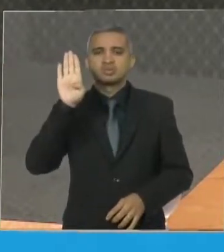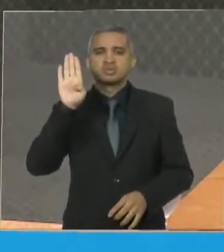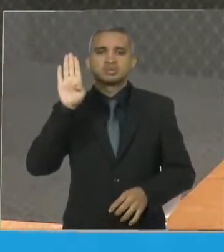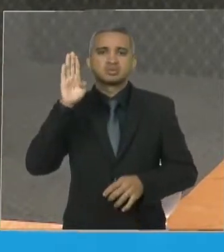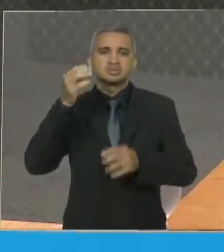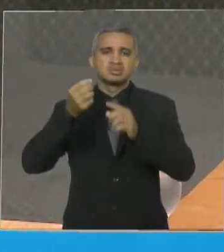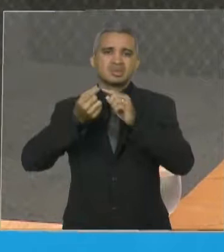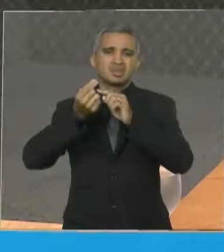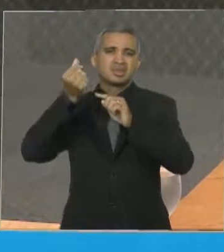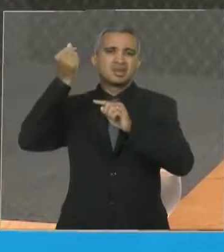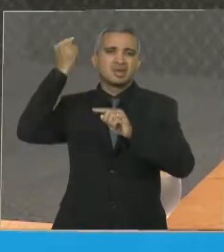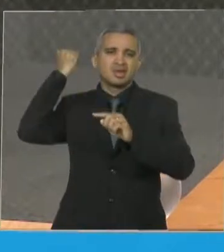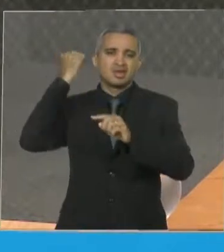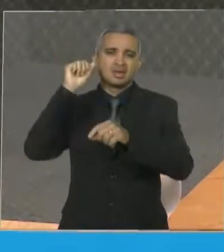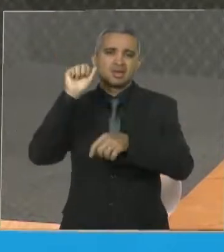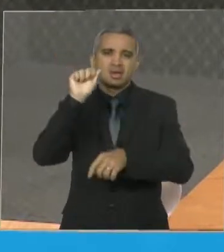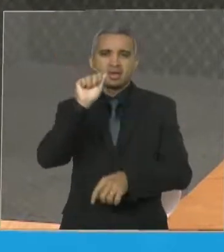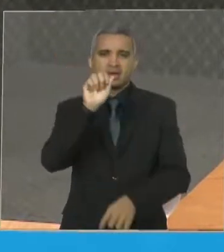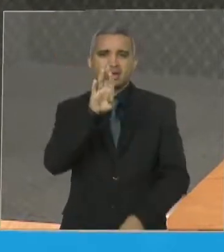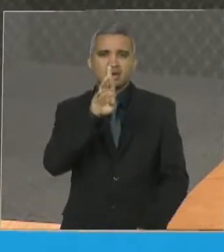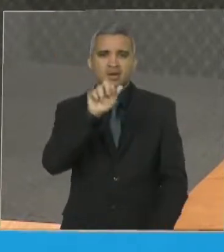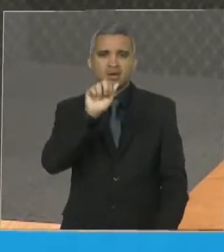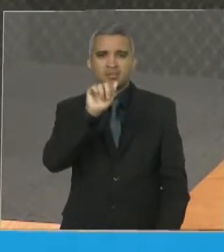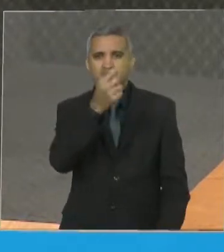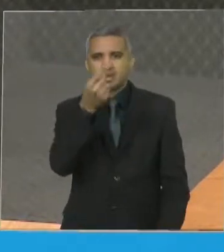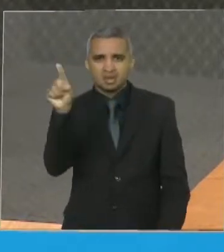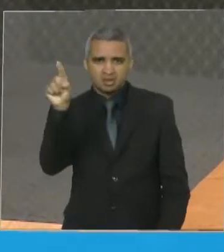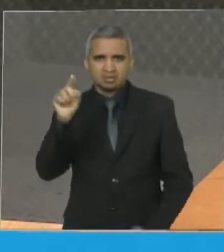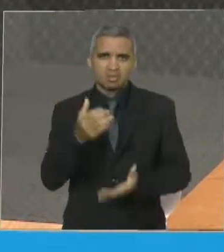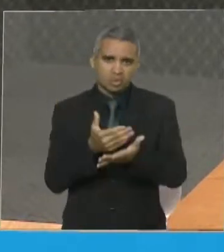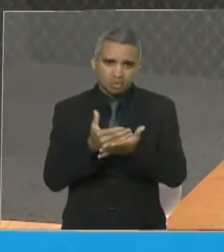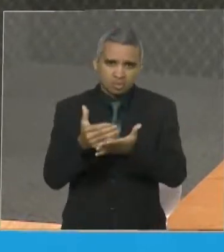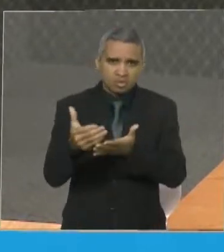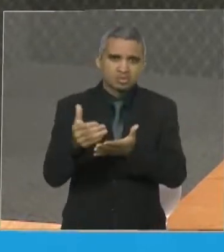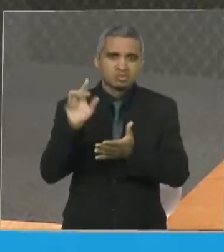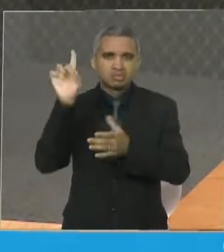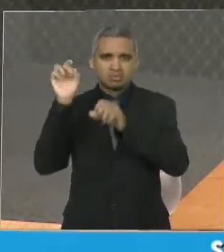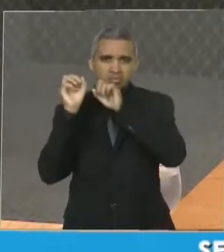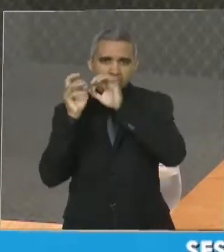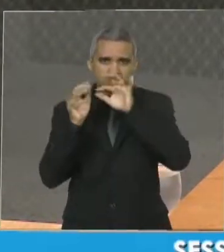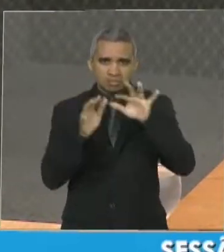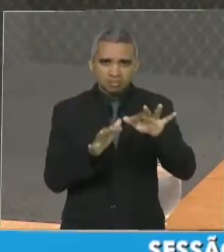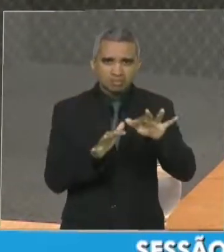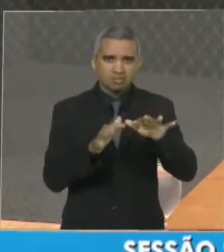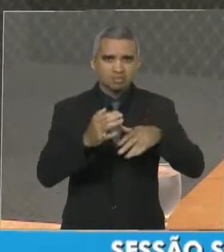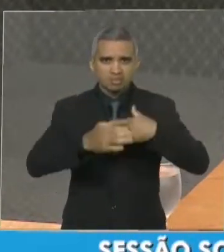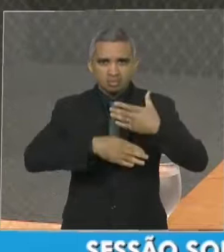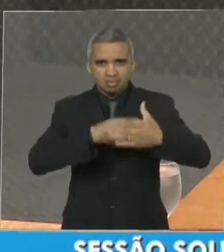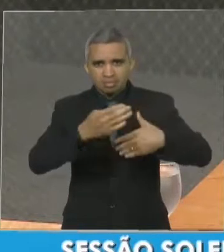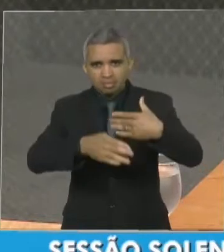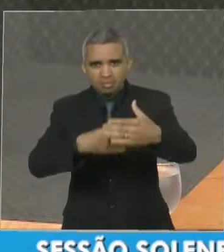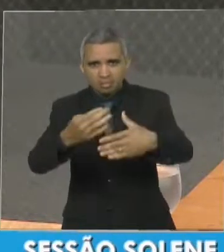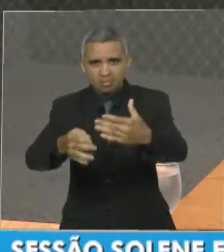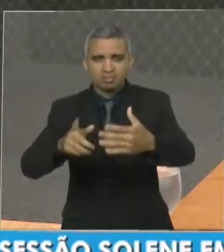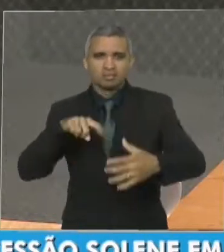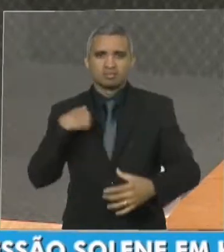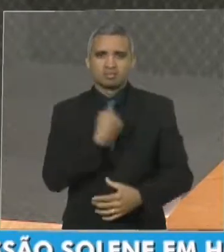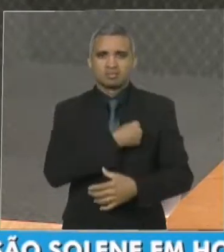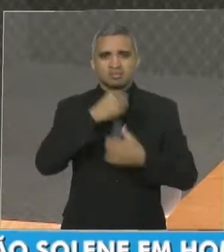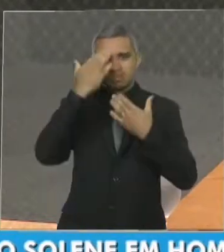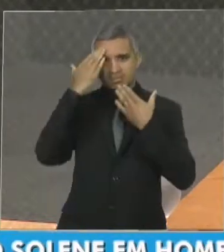Abraão. E nós somos parte disso tudo, por isso louvamos a Deus e agradecemos pela casa que